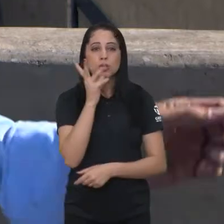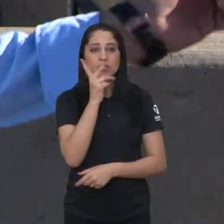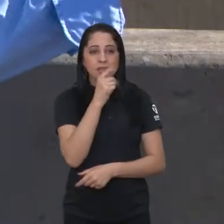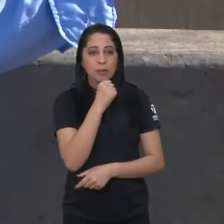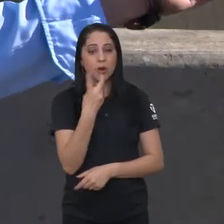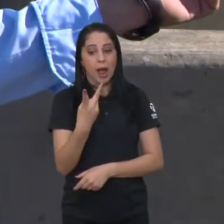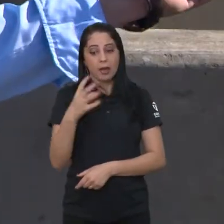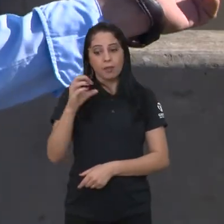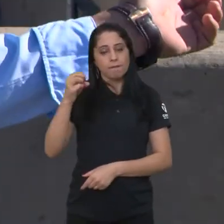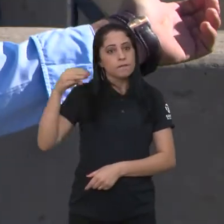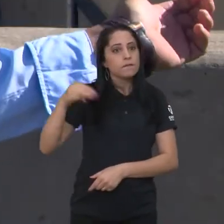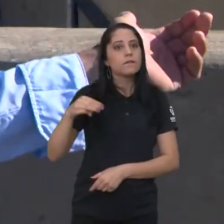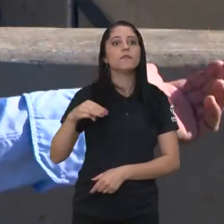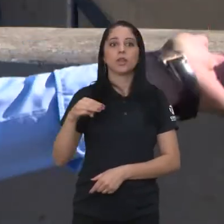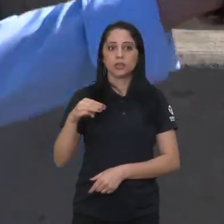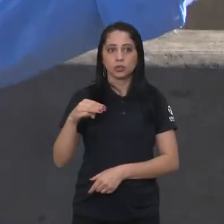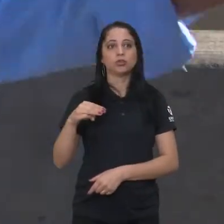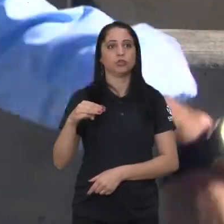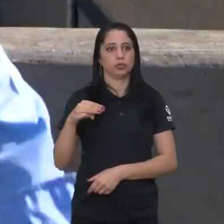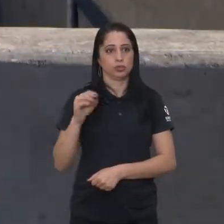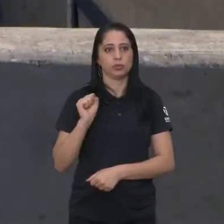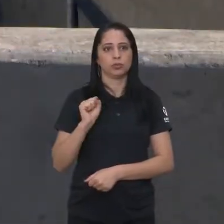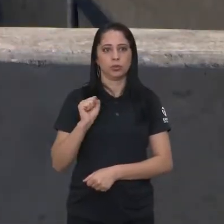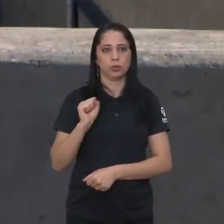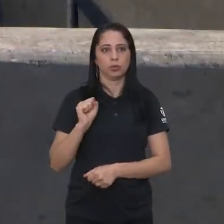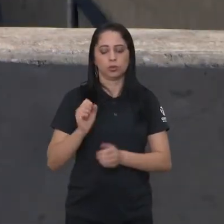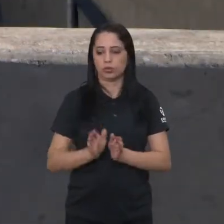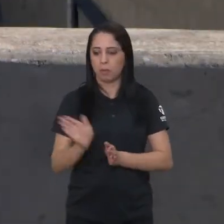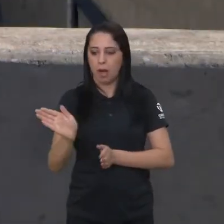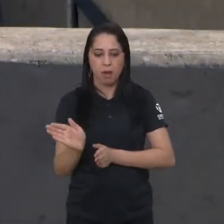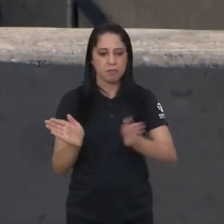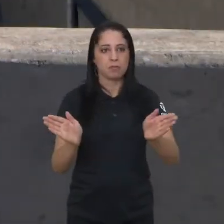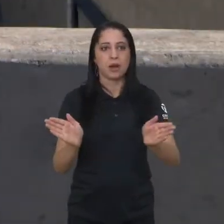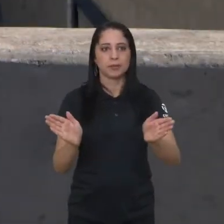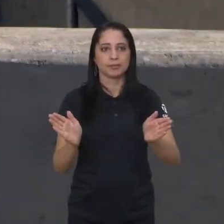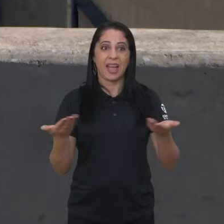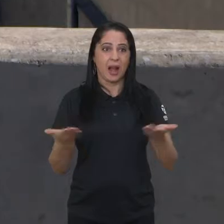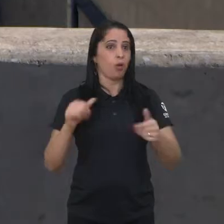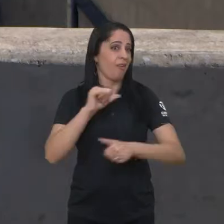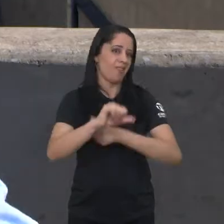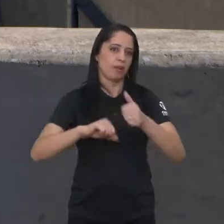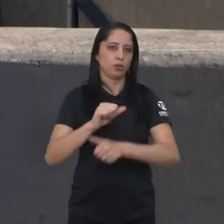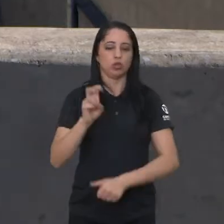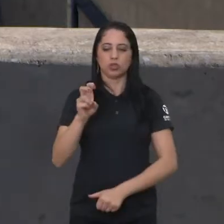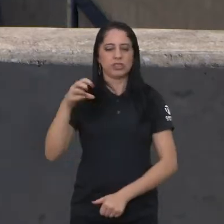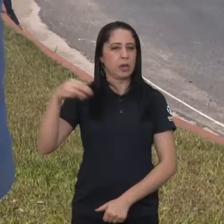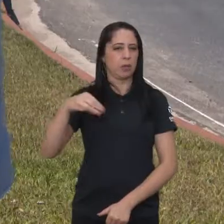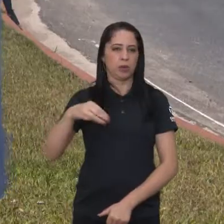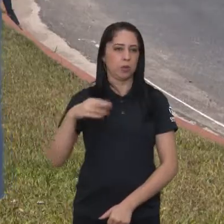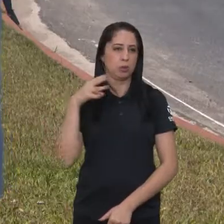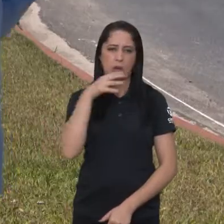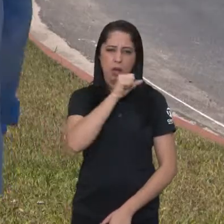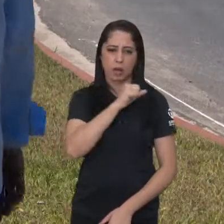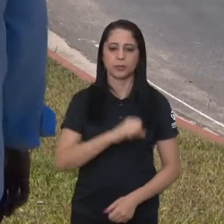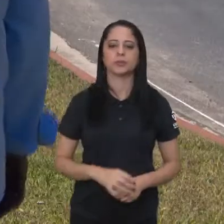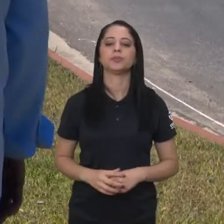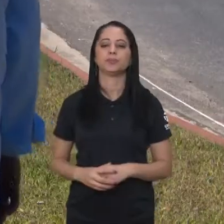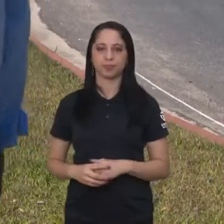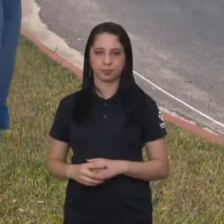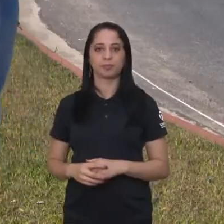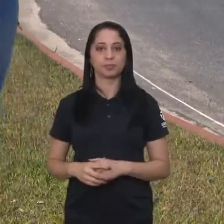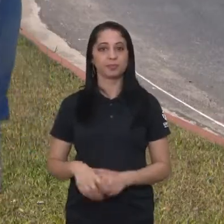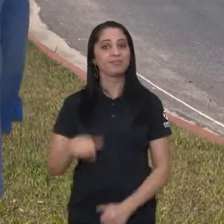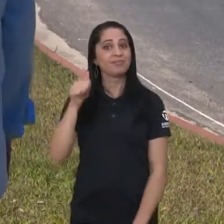chegar do Motorama ao Parque Novo Horizonte, que hoje você faz aí em 5, 4 minutos. Quem conhece bem como